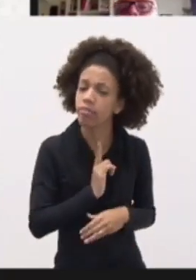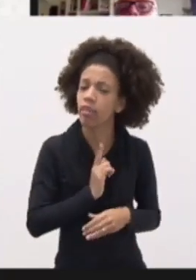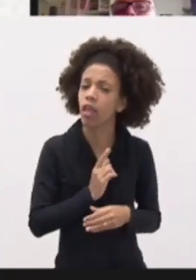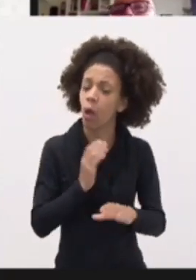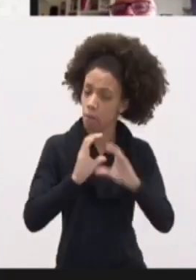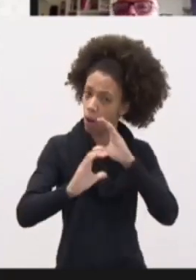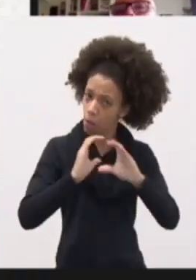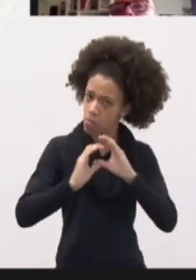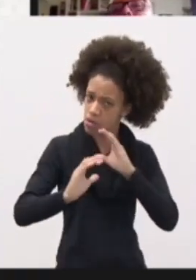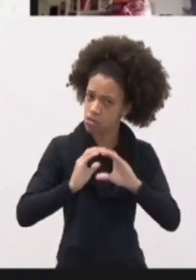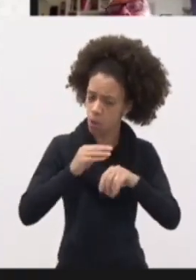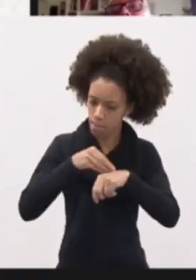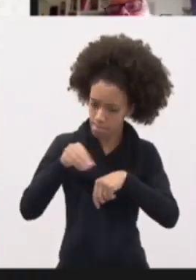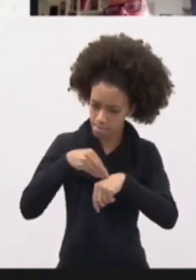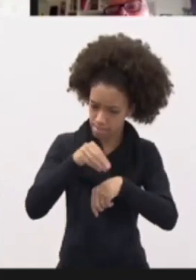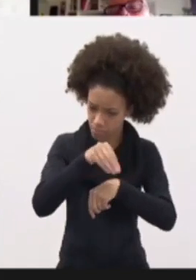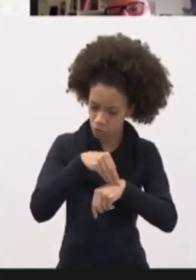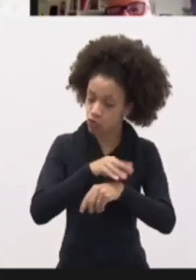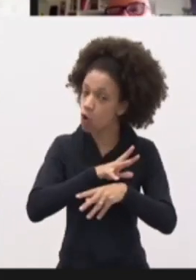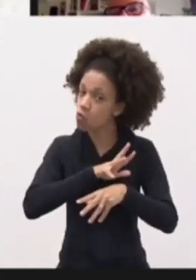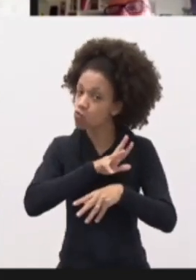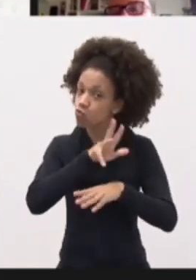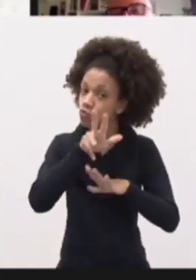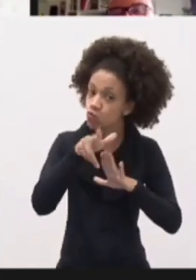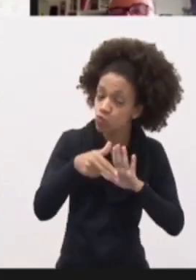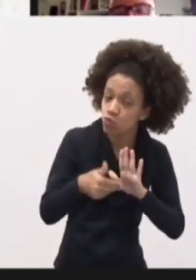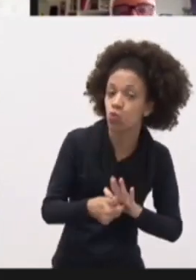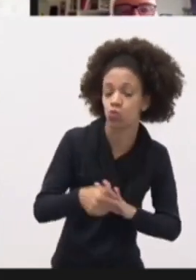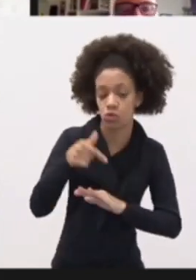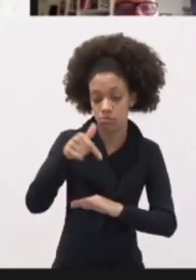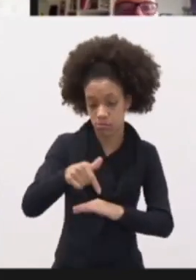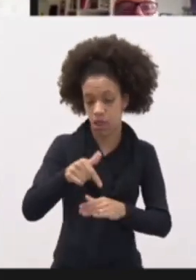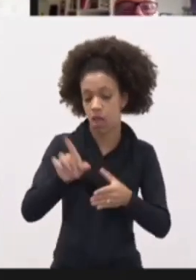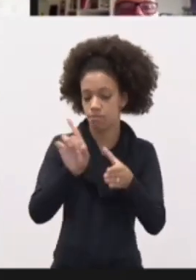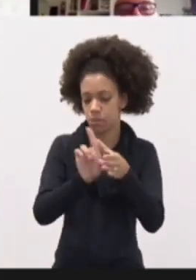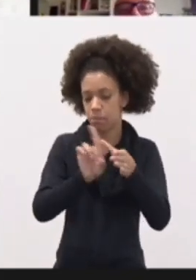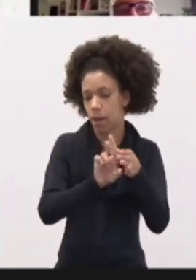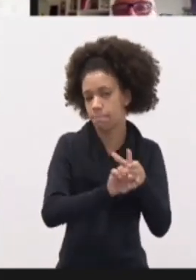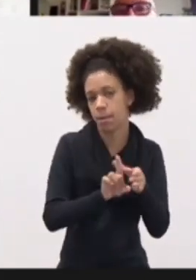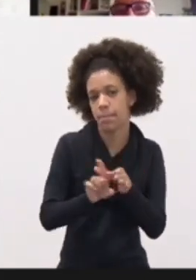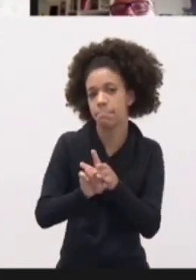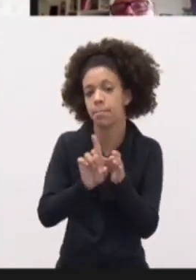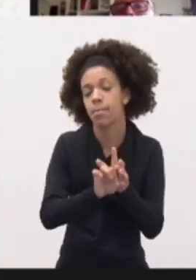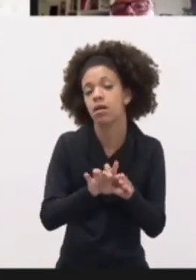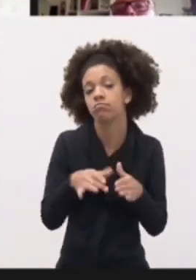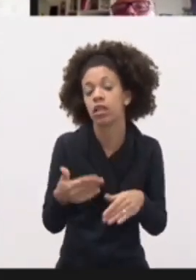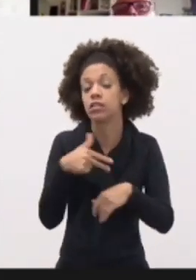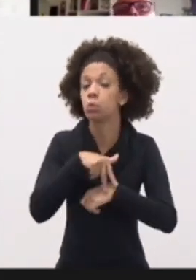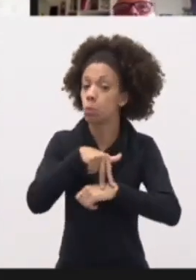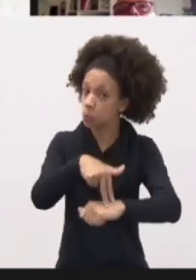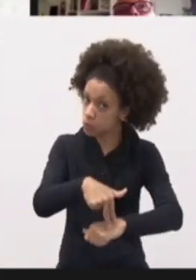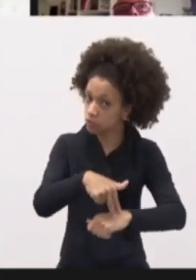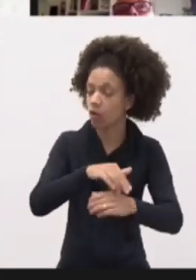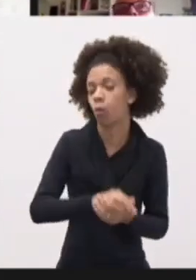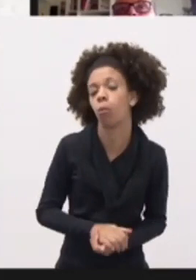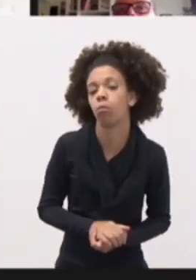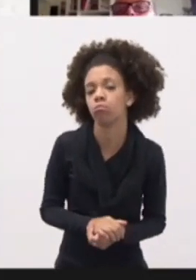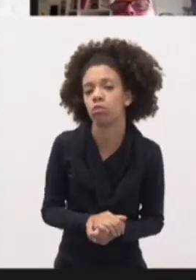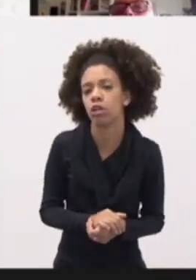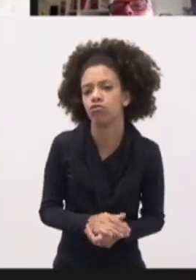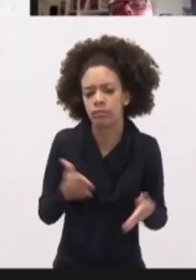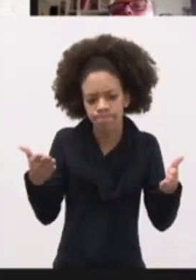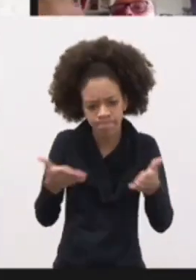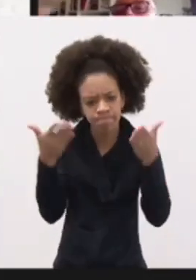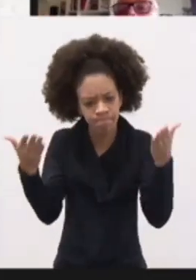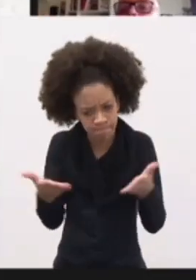comunicação mediada com todos que estão lá dentro, o professor sempre como se colocando nessa posição de incentivar